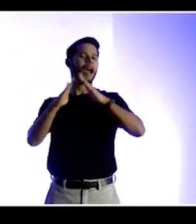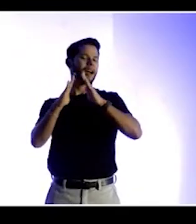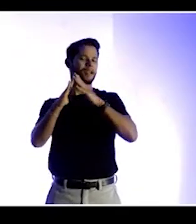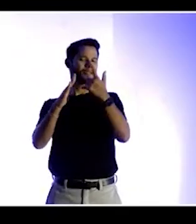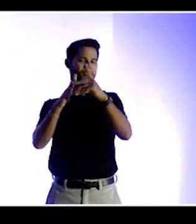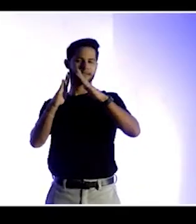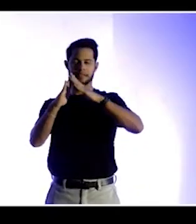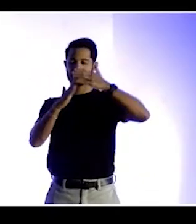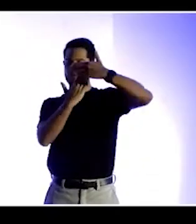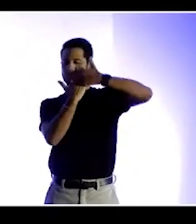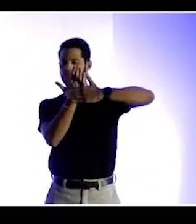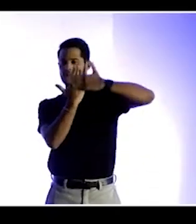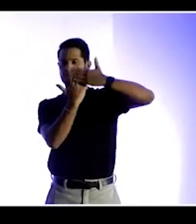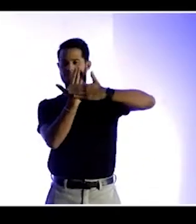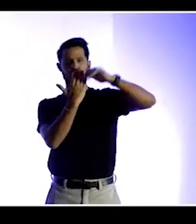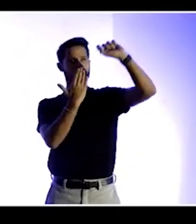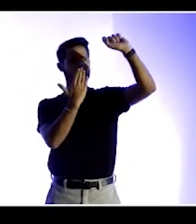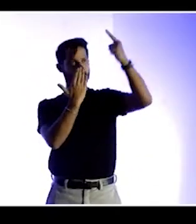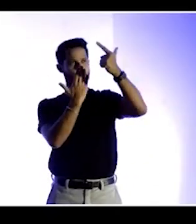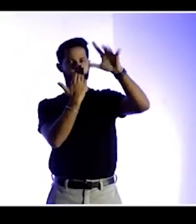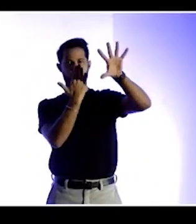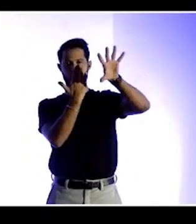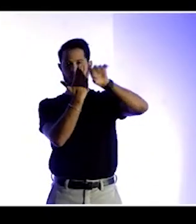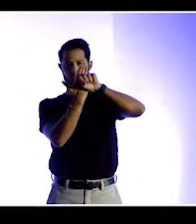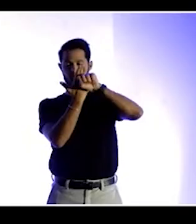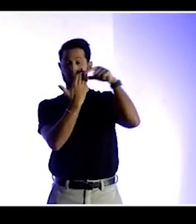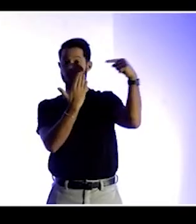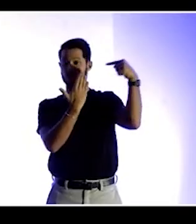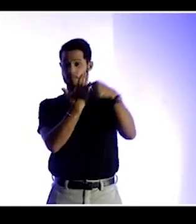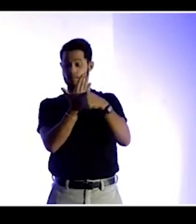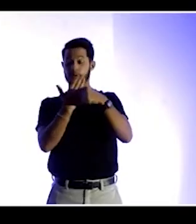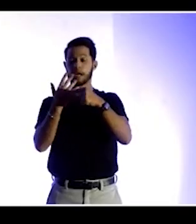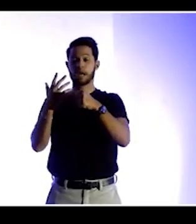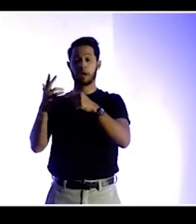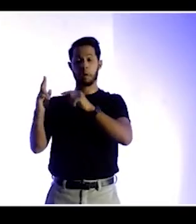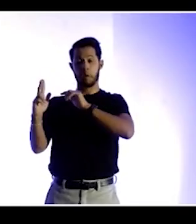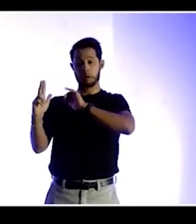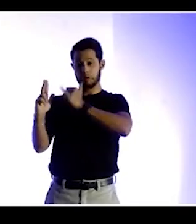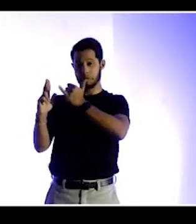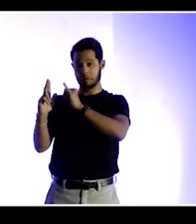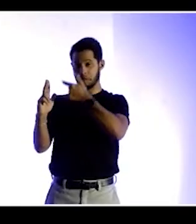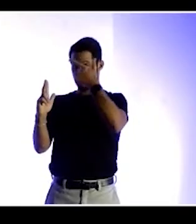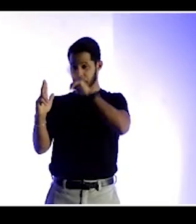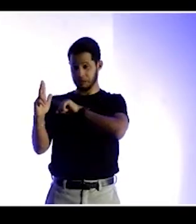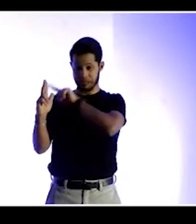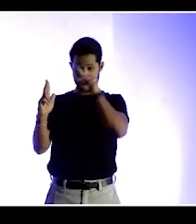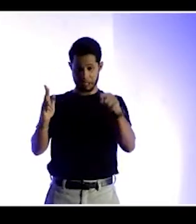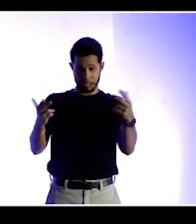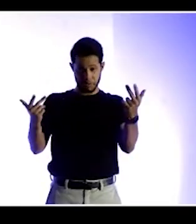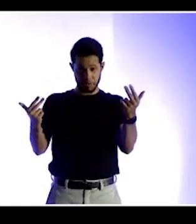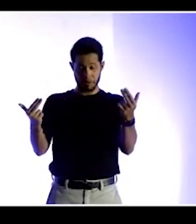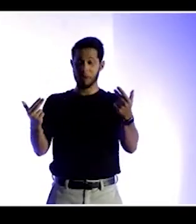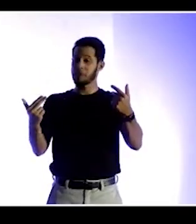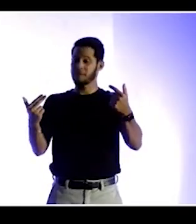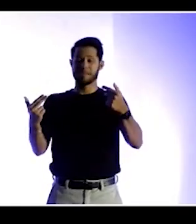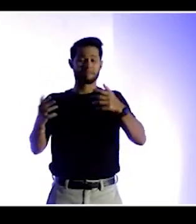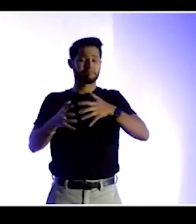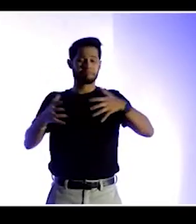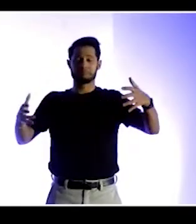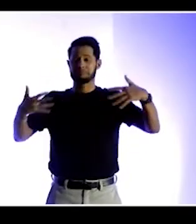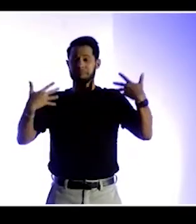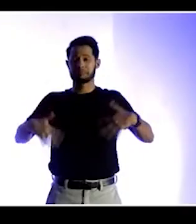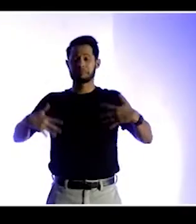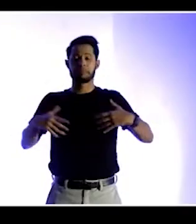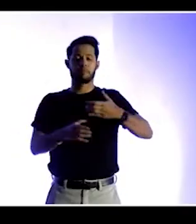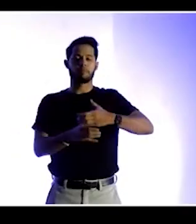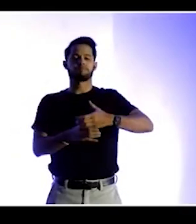O eólico, para atingir esses valores de custo de energia, precisa de uma escala muito grande. Precisa ser aquelas turbinas de 150 metros